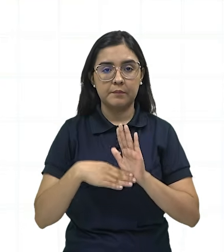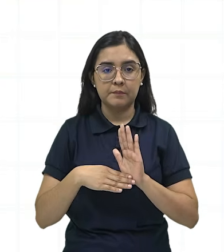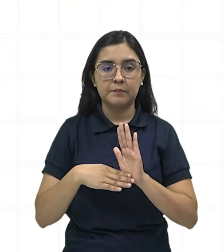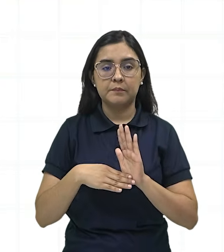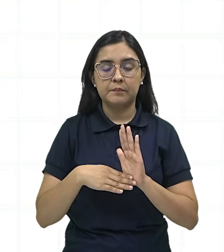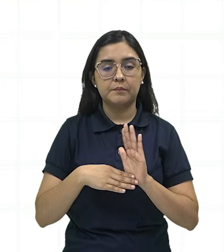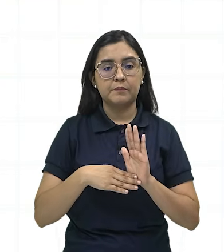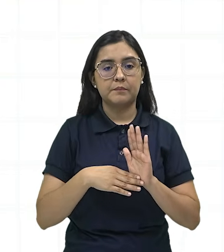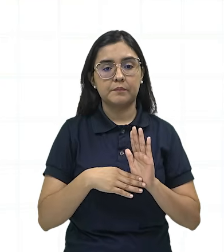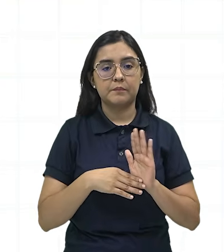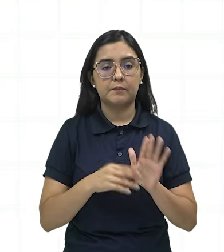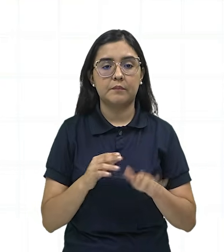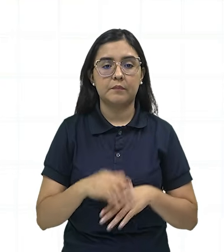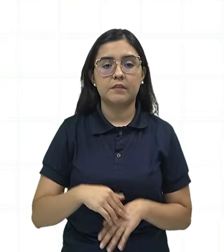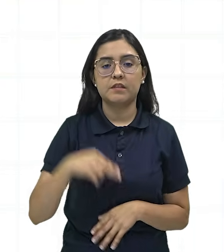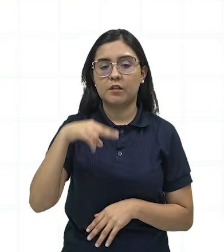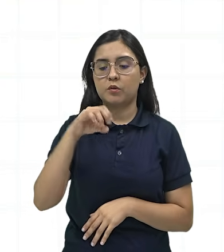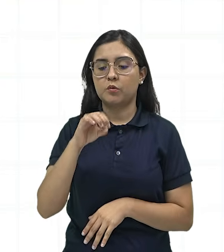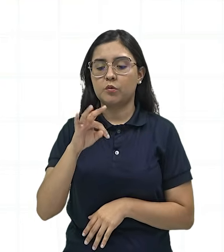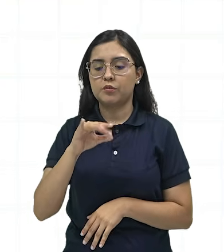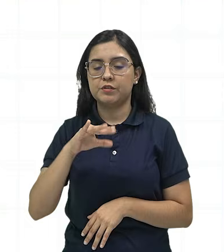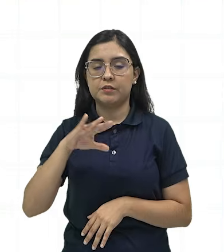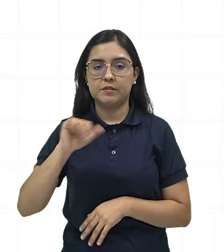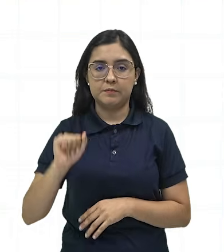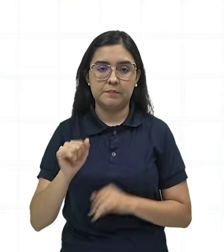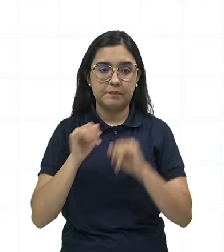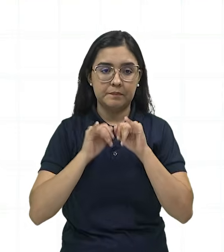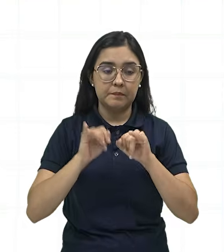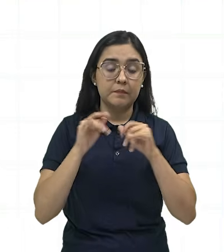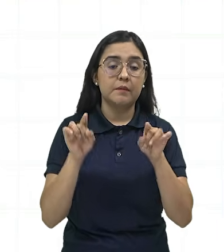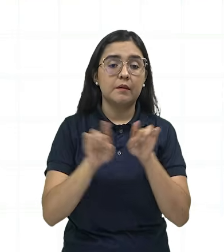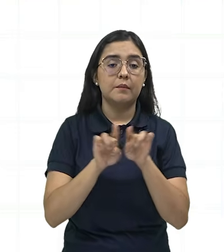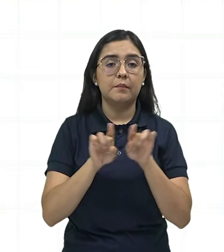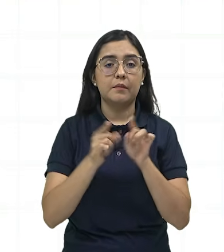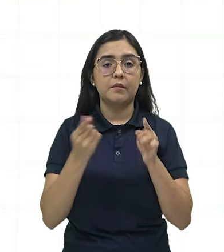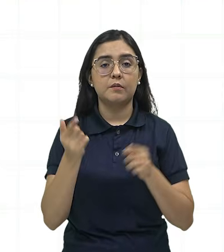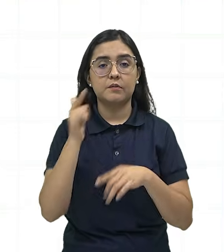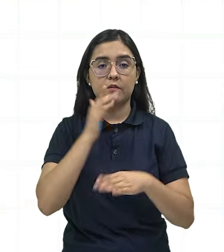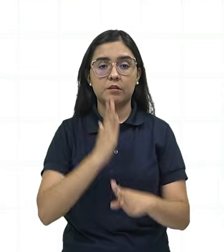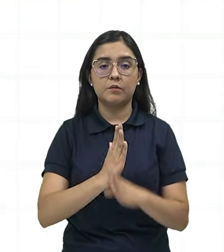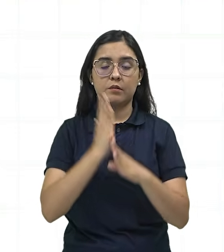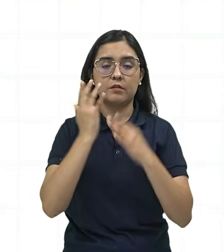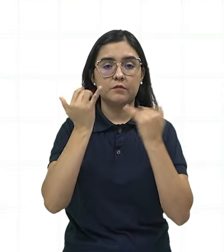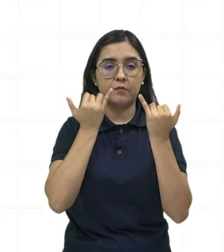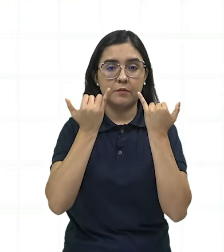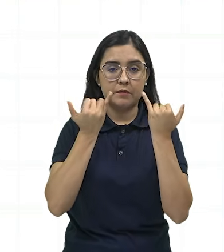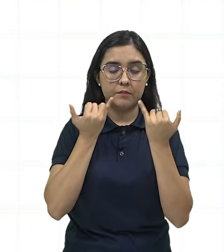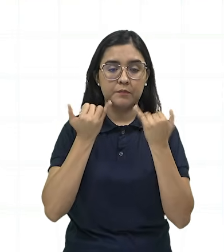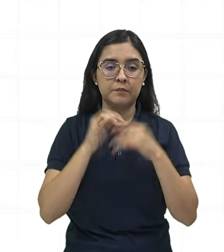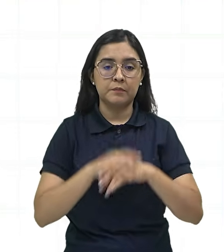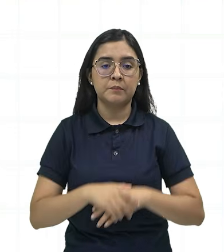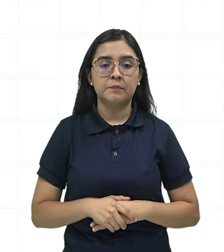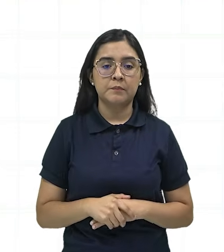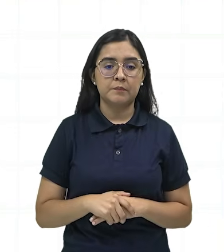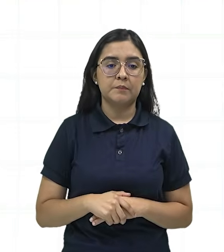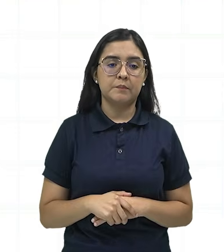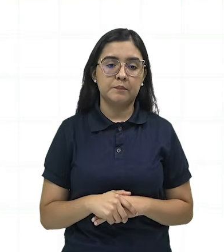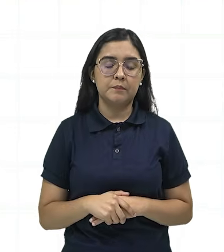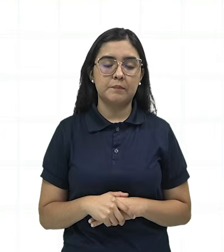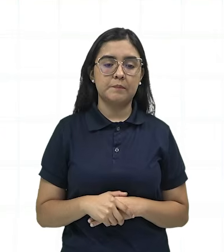notícia. E também para a gente conseguir encontrar as informações adequadas a